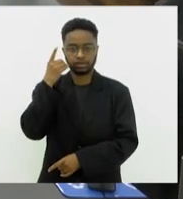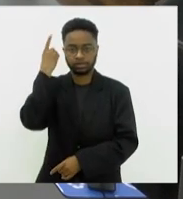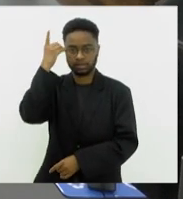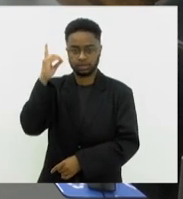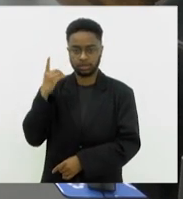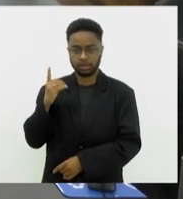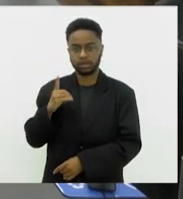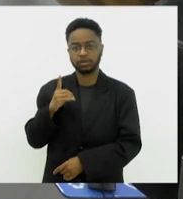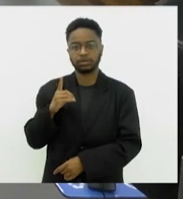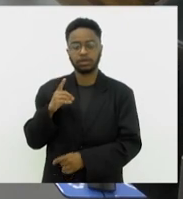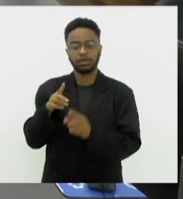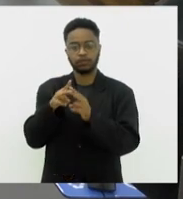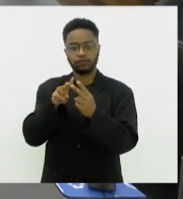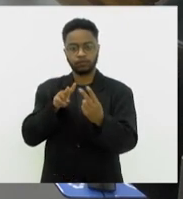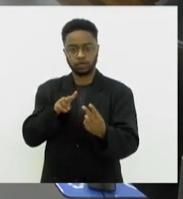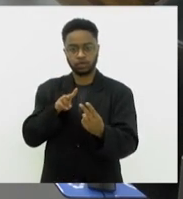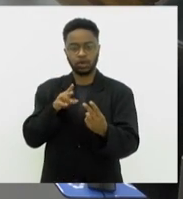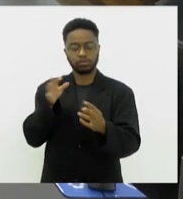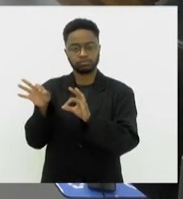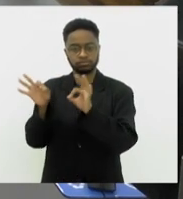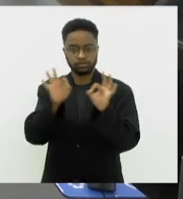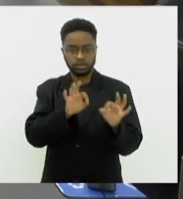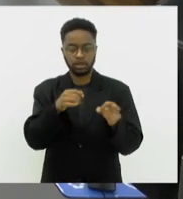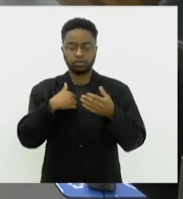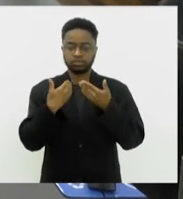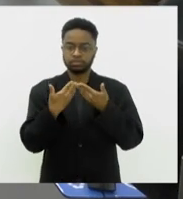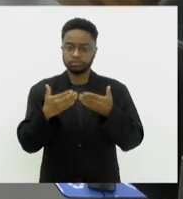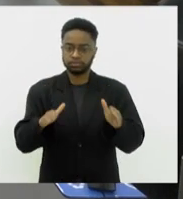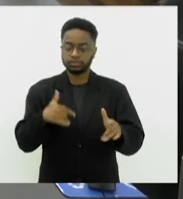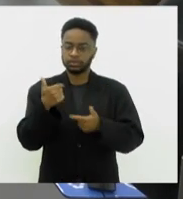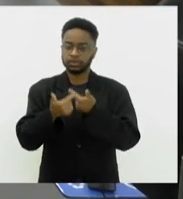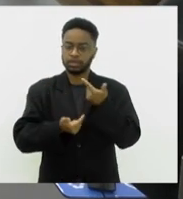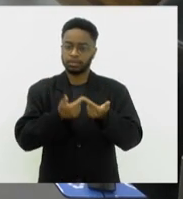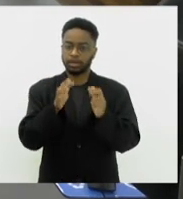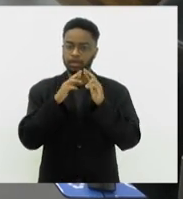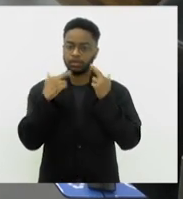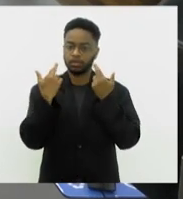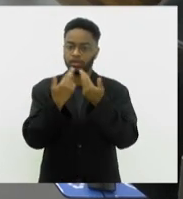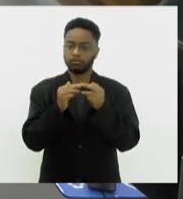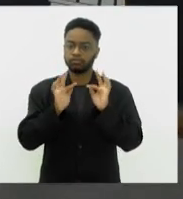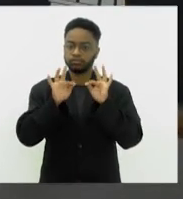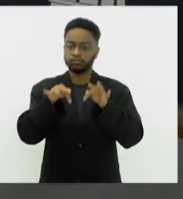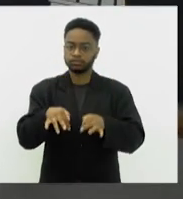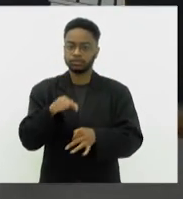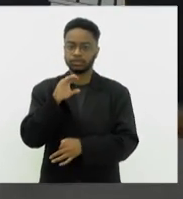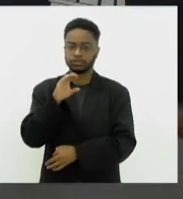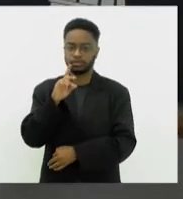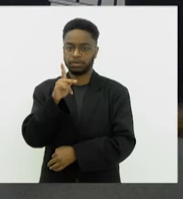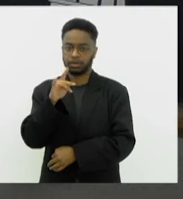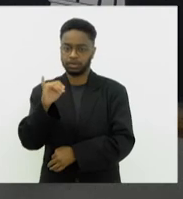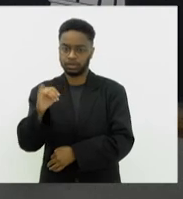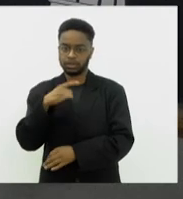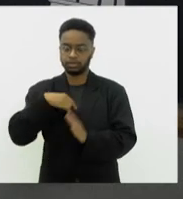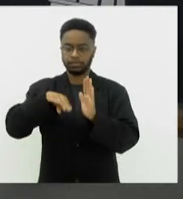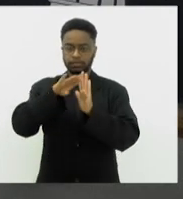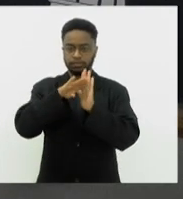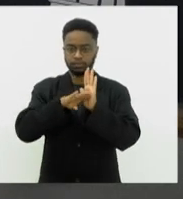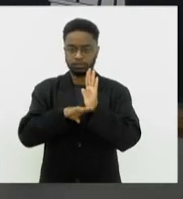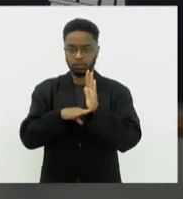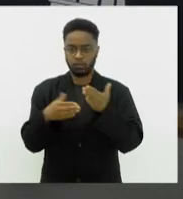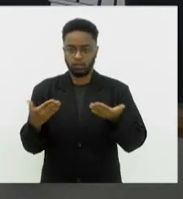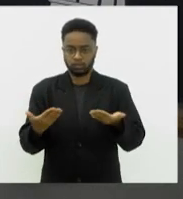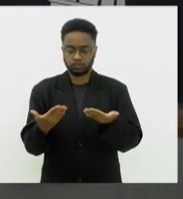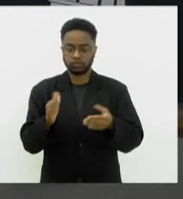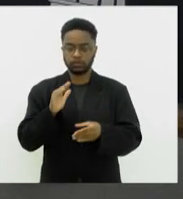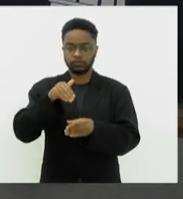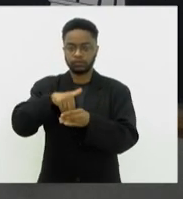online dou por abertos os trabalhos da reunião de encerramento desta CPI com a seguinte pauta votação